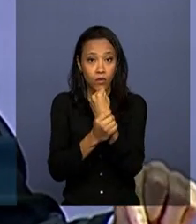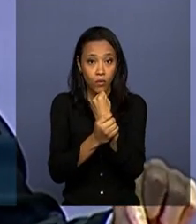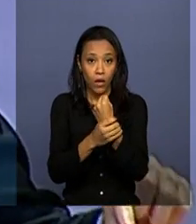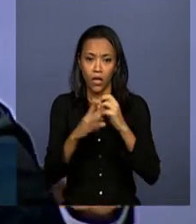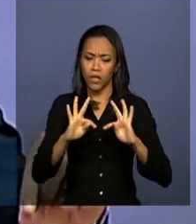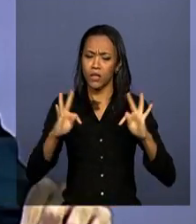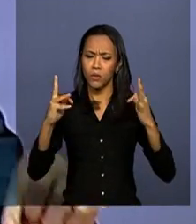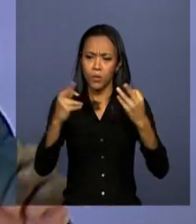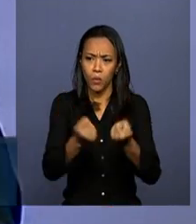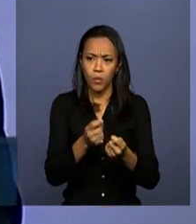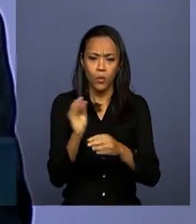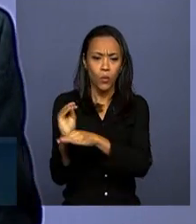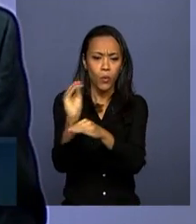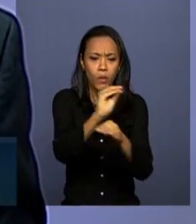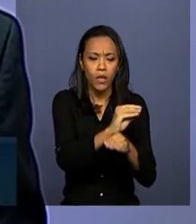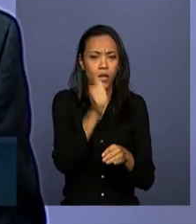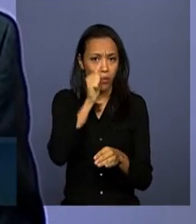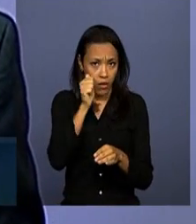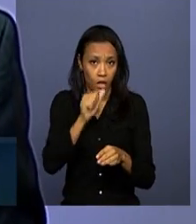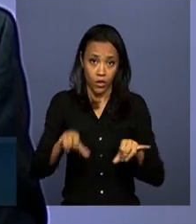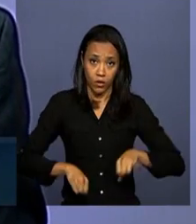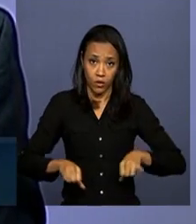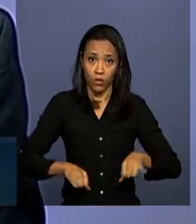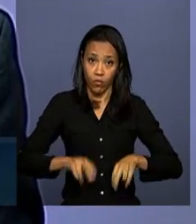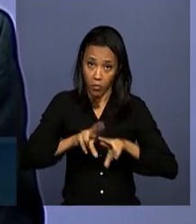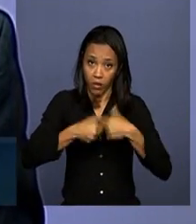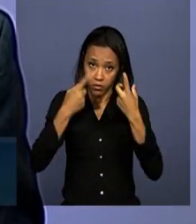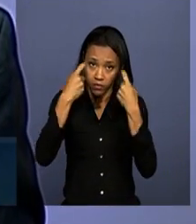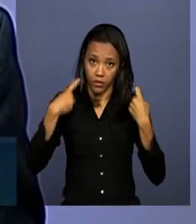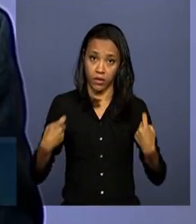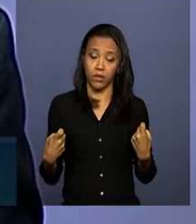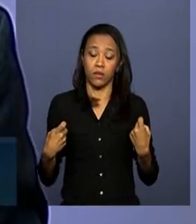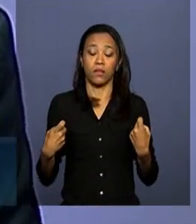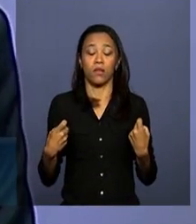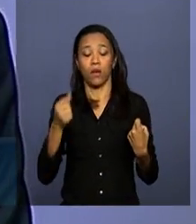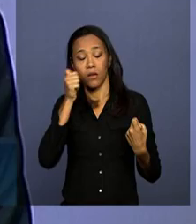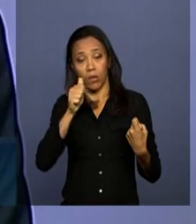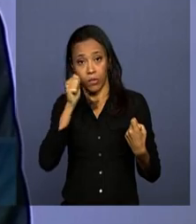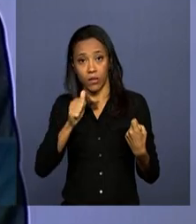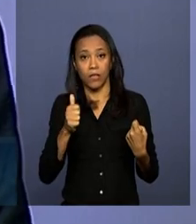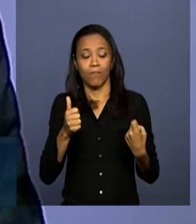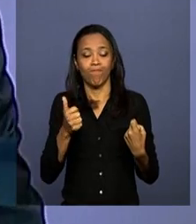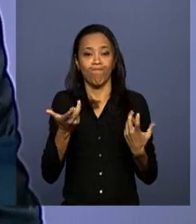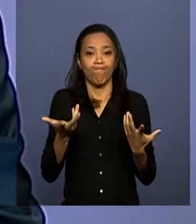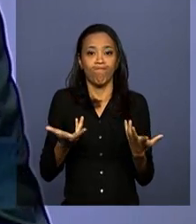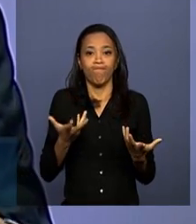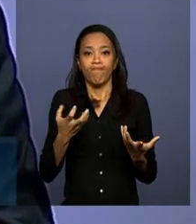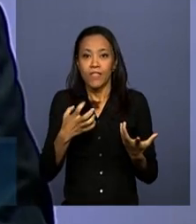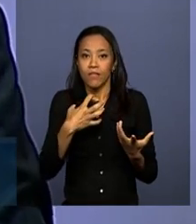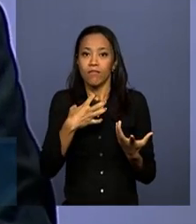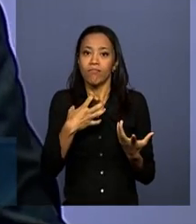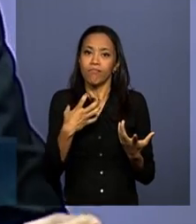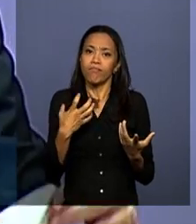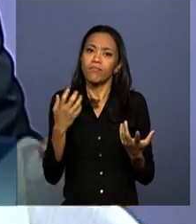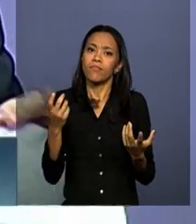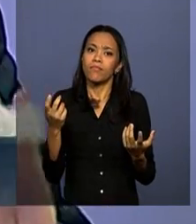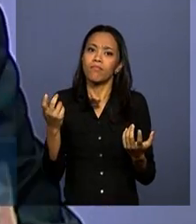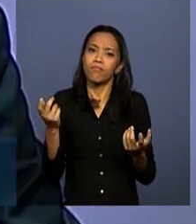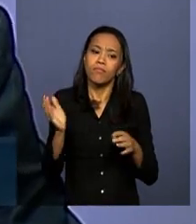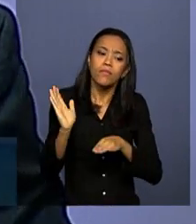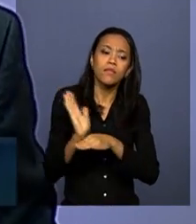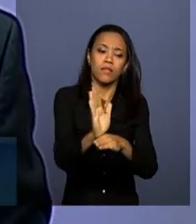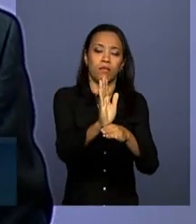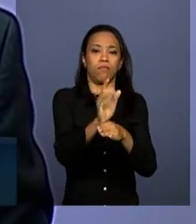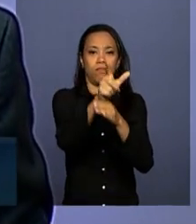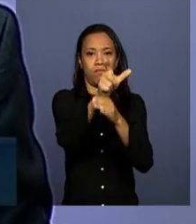cuidado à mulher vítima de violência possa efetivamente ser desenvolvida. Então, gente,